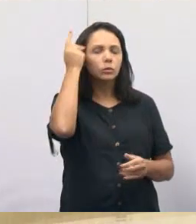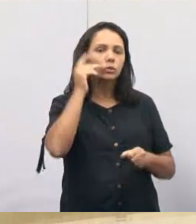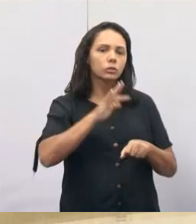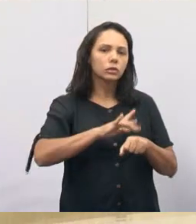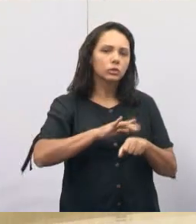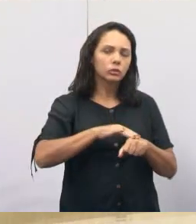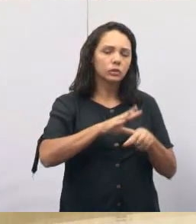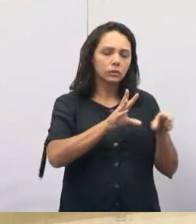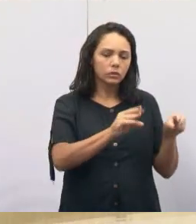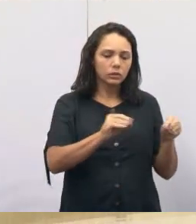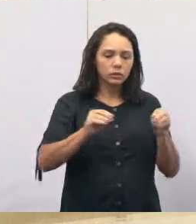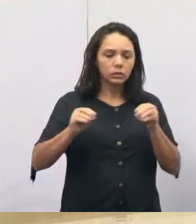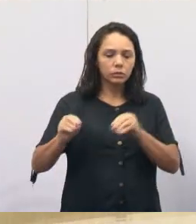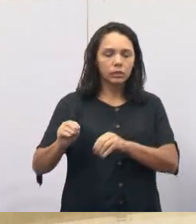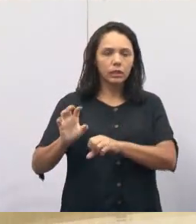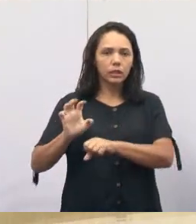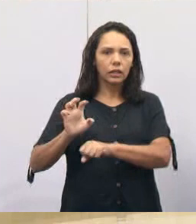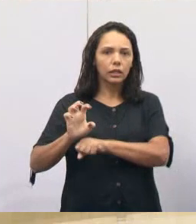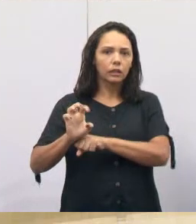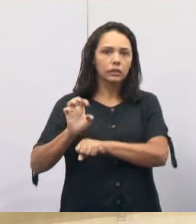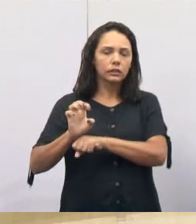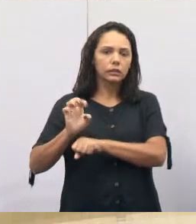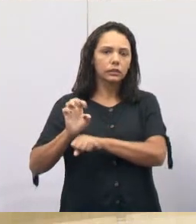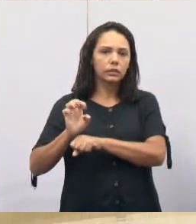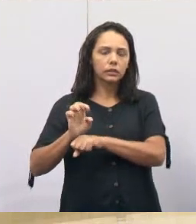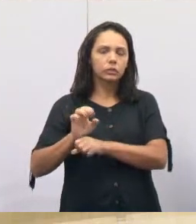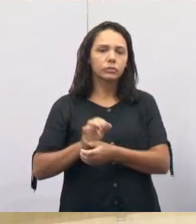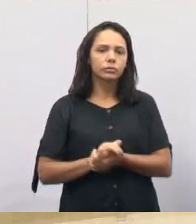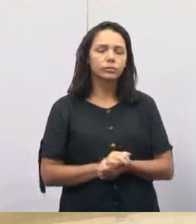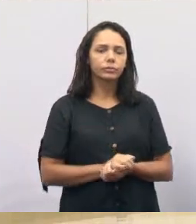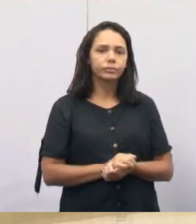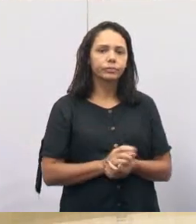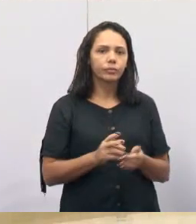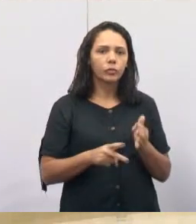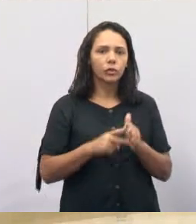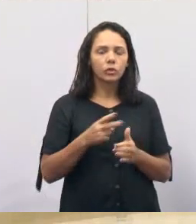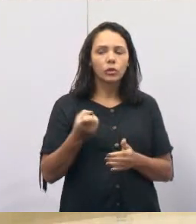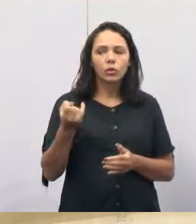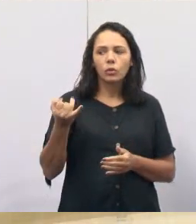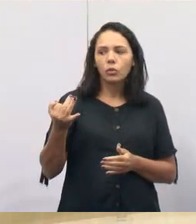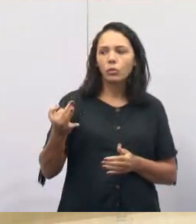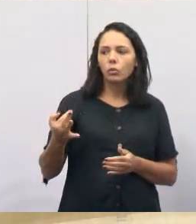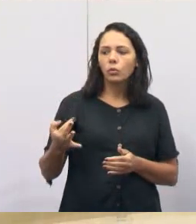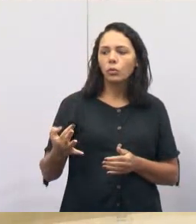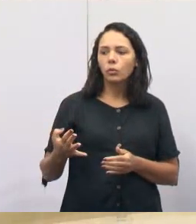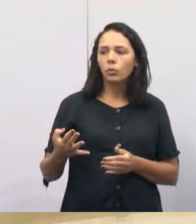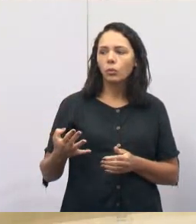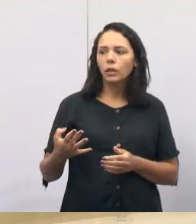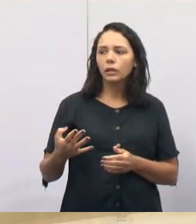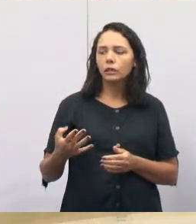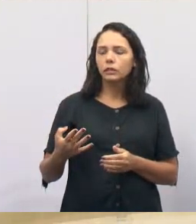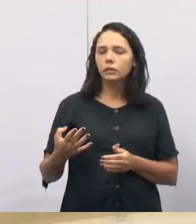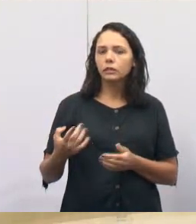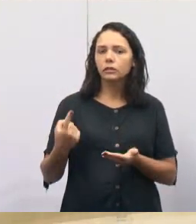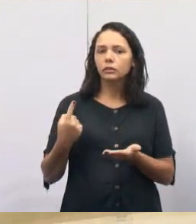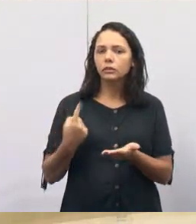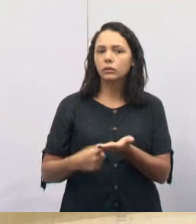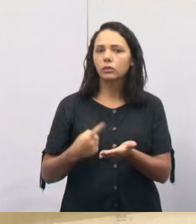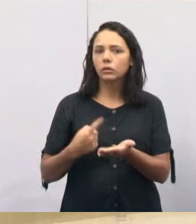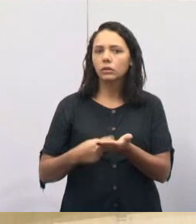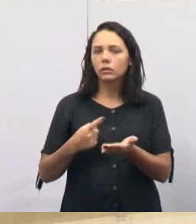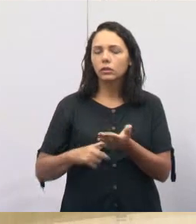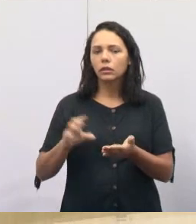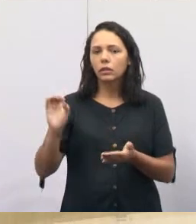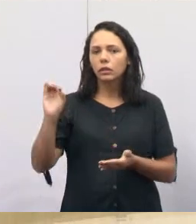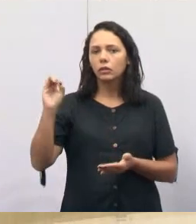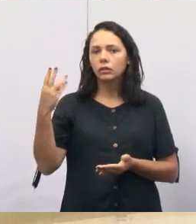Estado através do sistema CROSS. 2. Quantos atendimentos são realizados pela rede SUS municipal